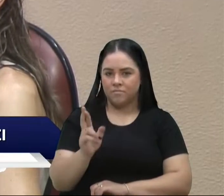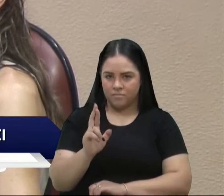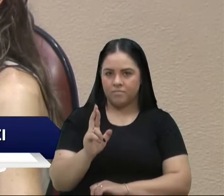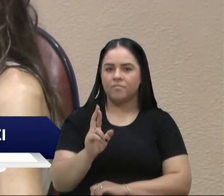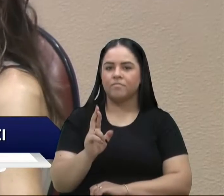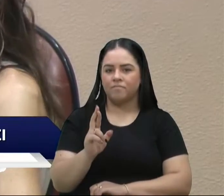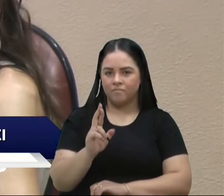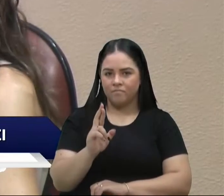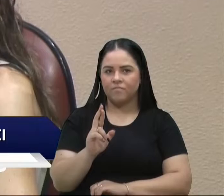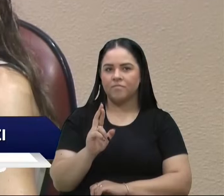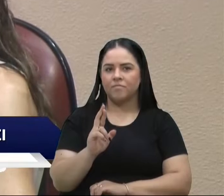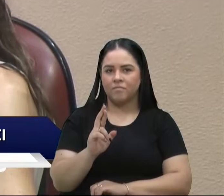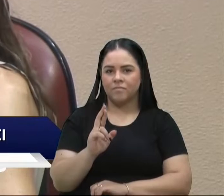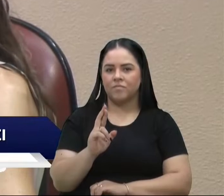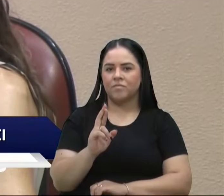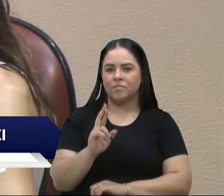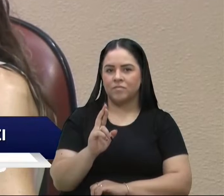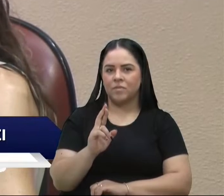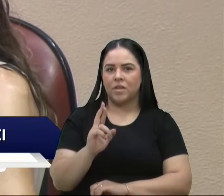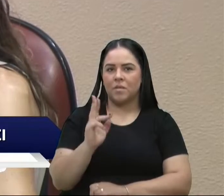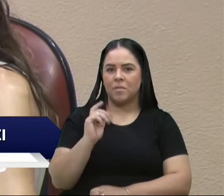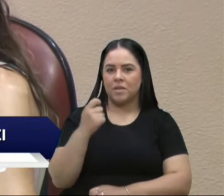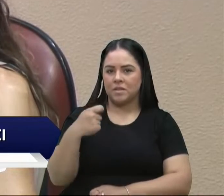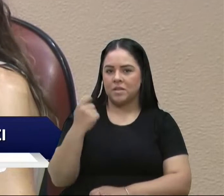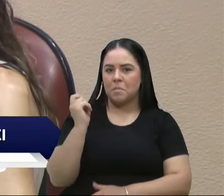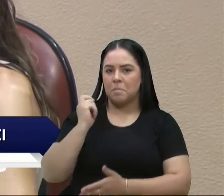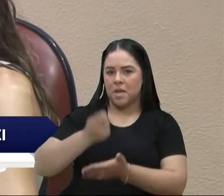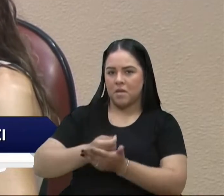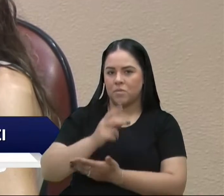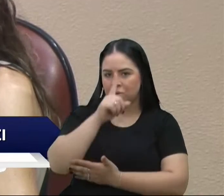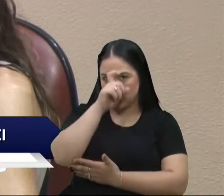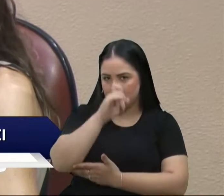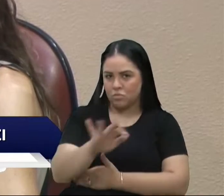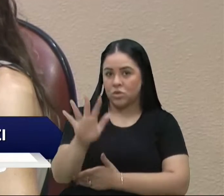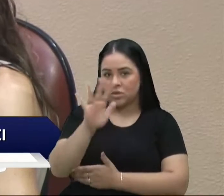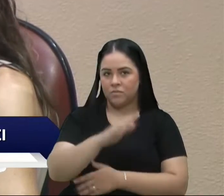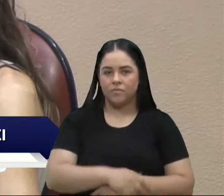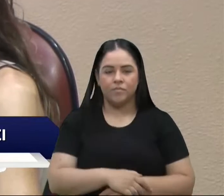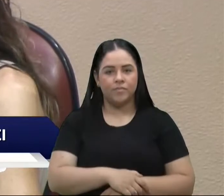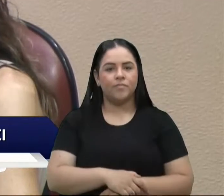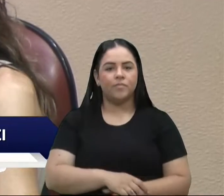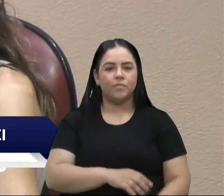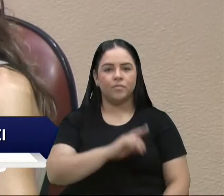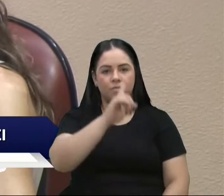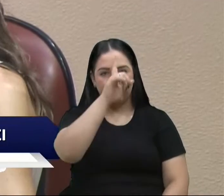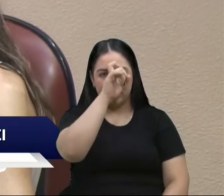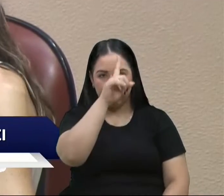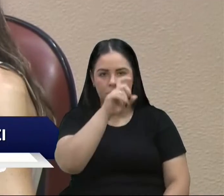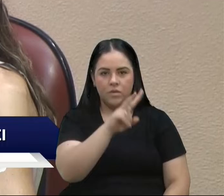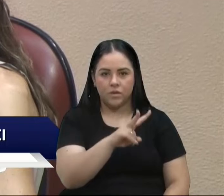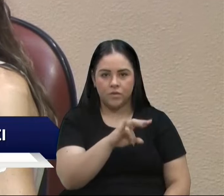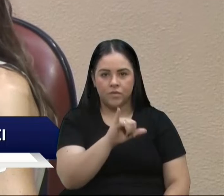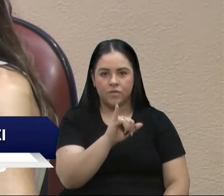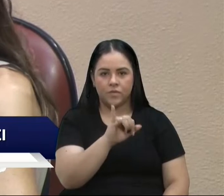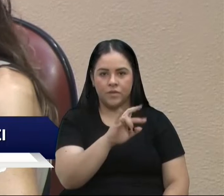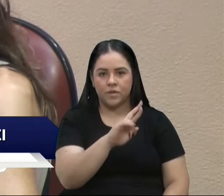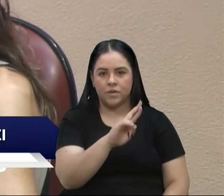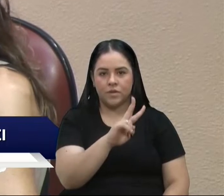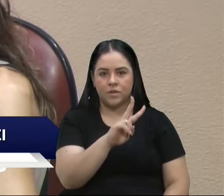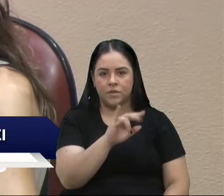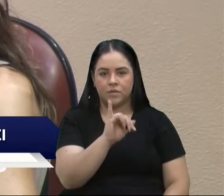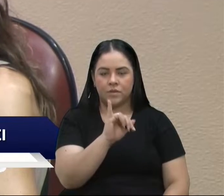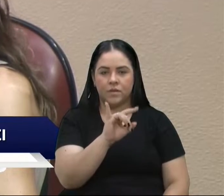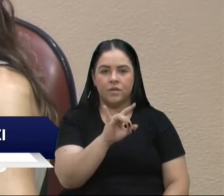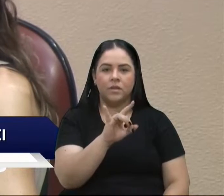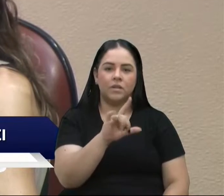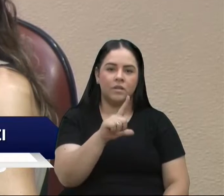em saldo devedor para o Hospital Geral. O Hospital Virvi, ele tem ainda uma folga